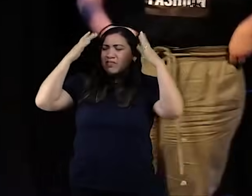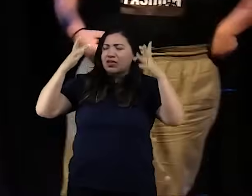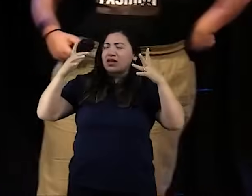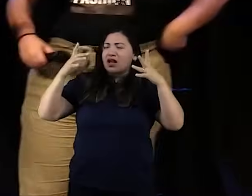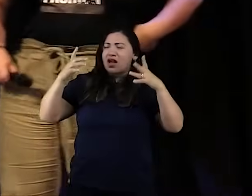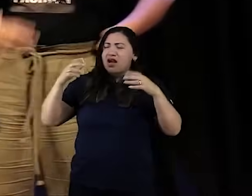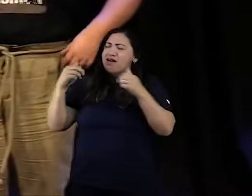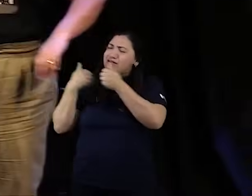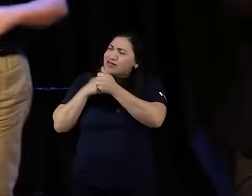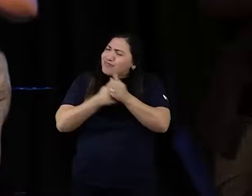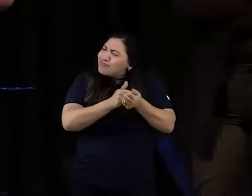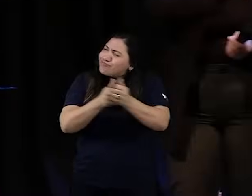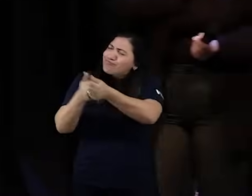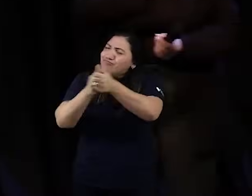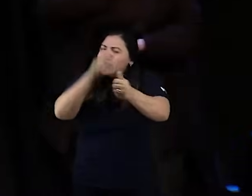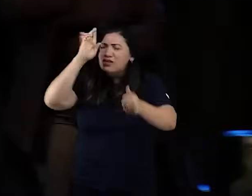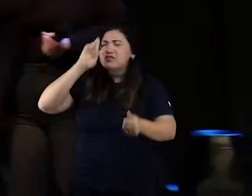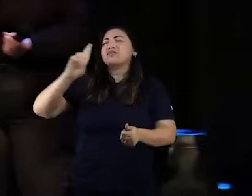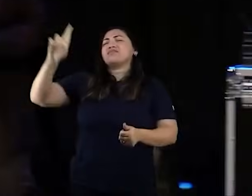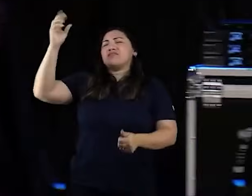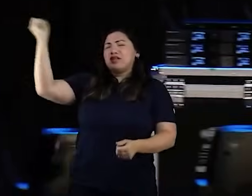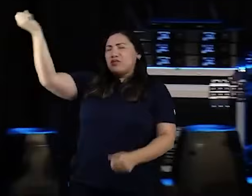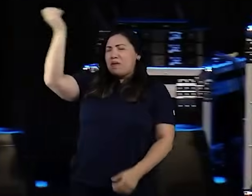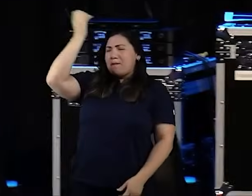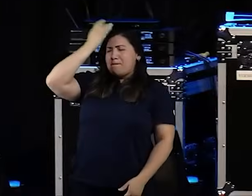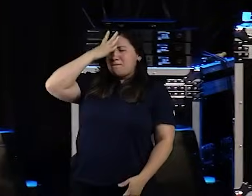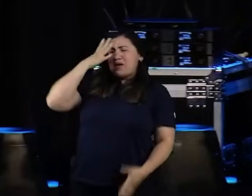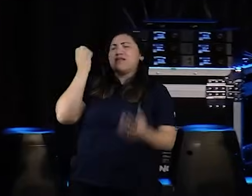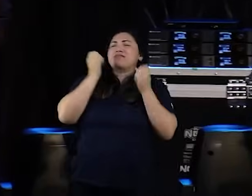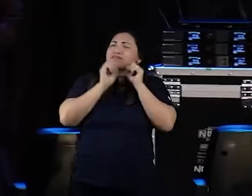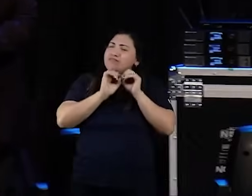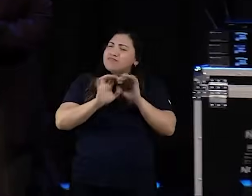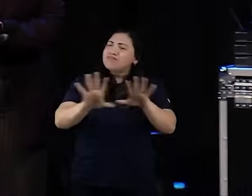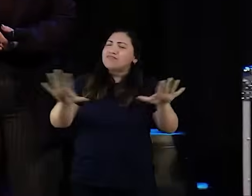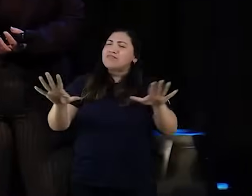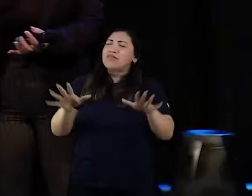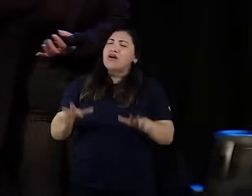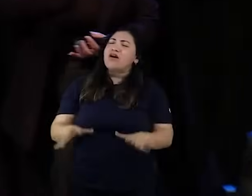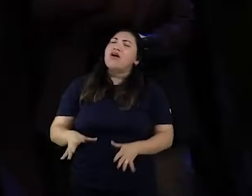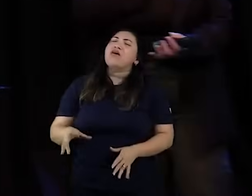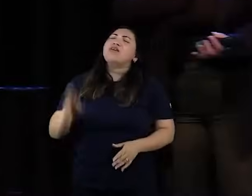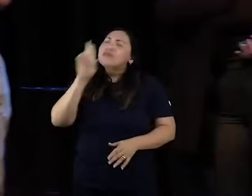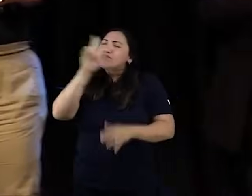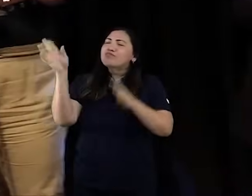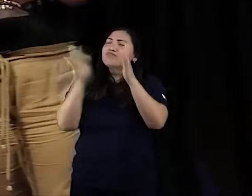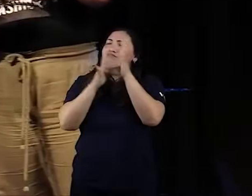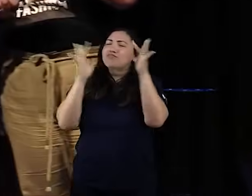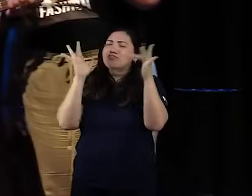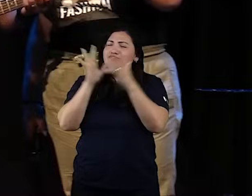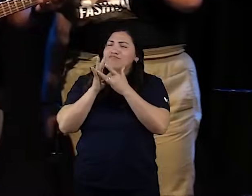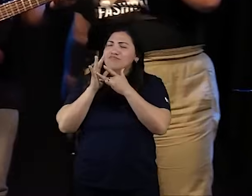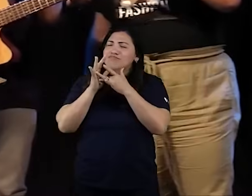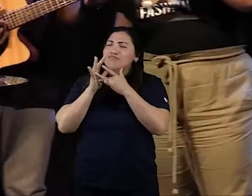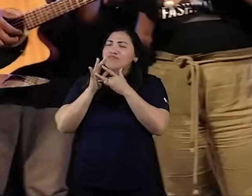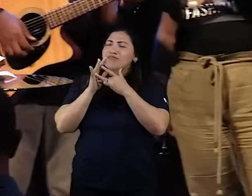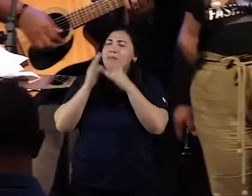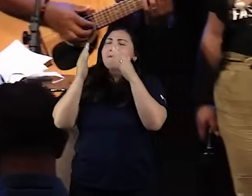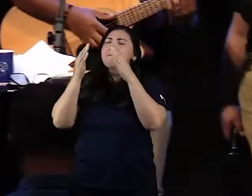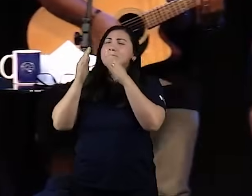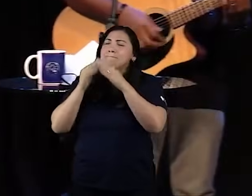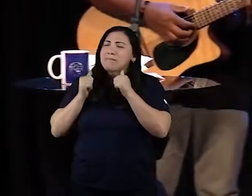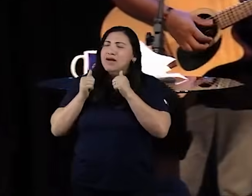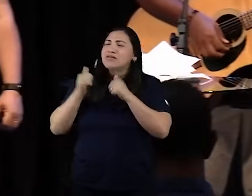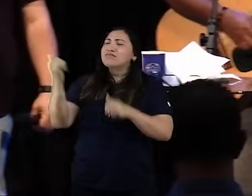alcançar eu hoje em nome de Jesus eu apelo o tribunal de Jesus e eu